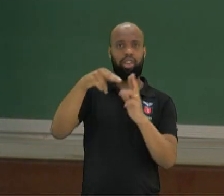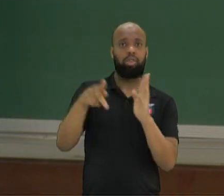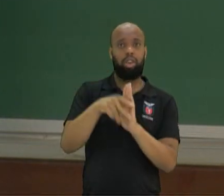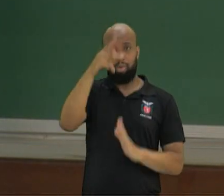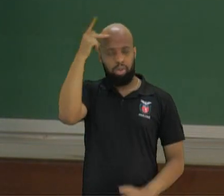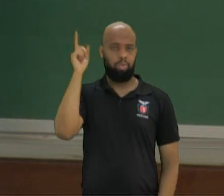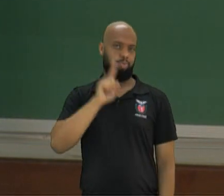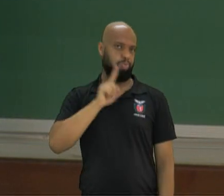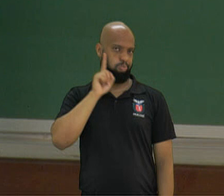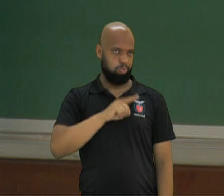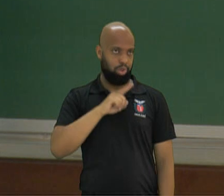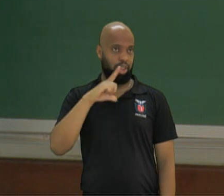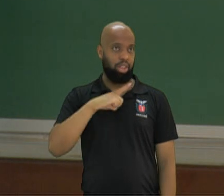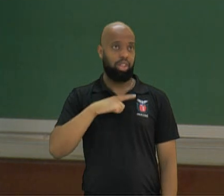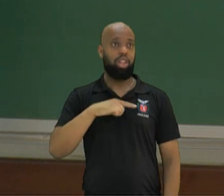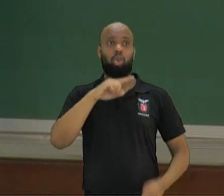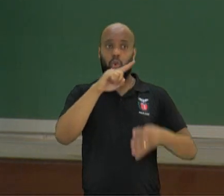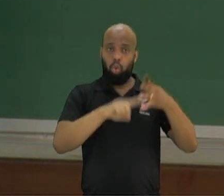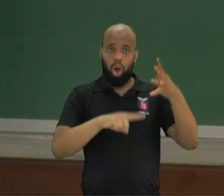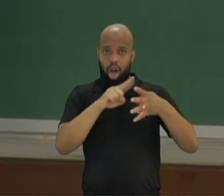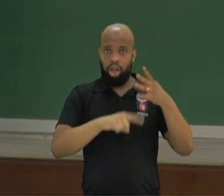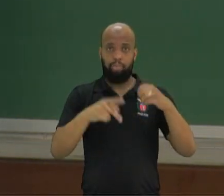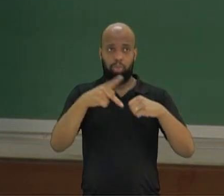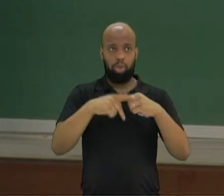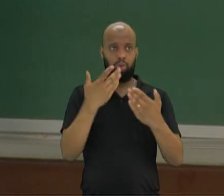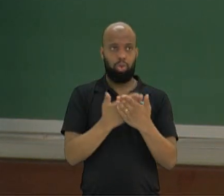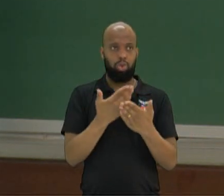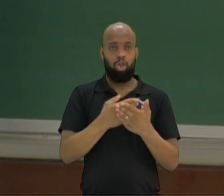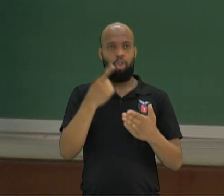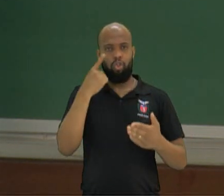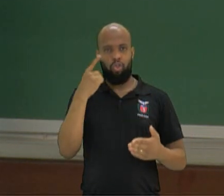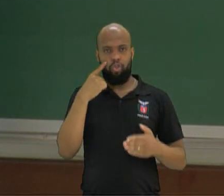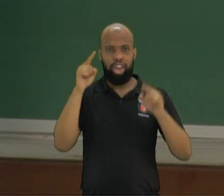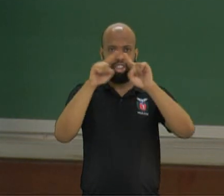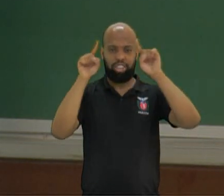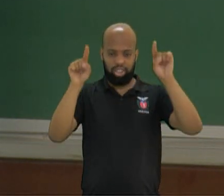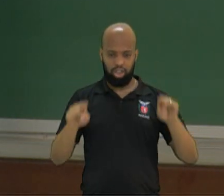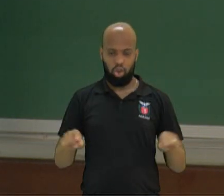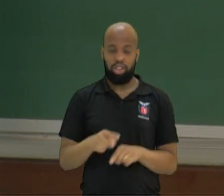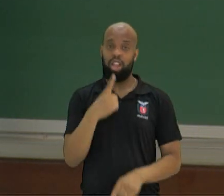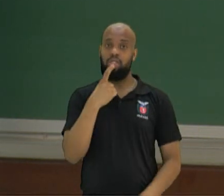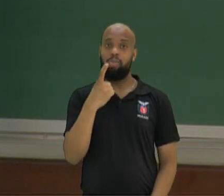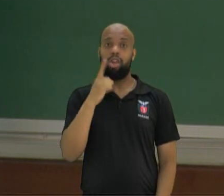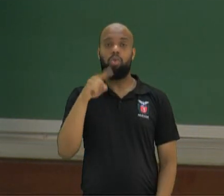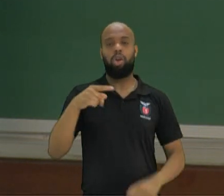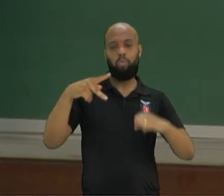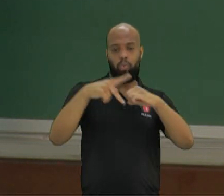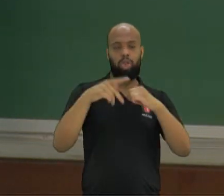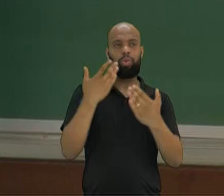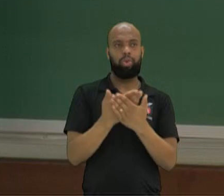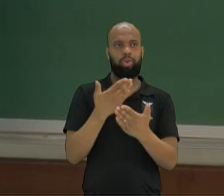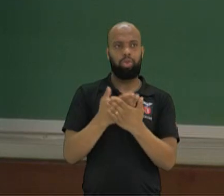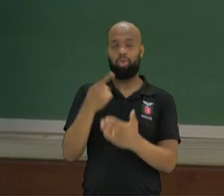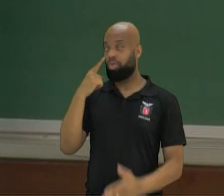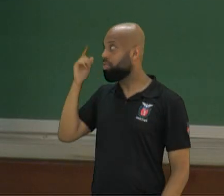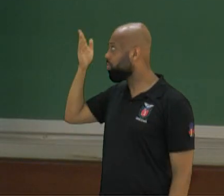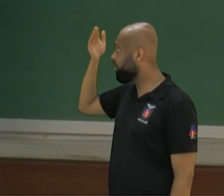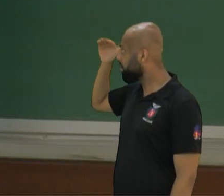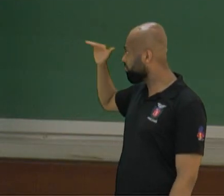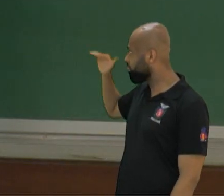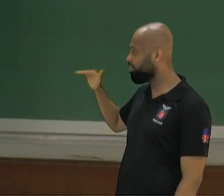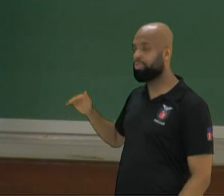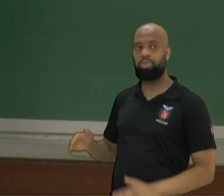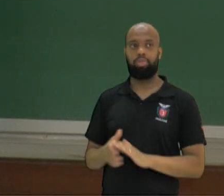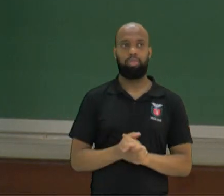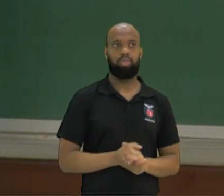gente, os 4 pronomes que nós estudamos são who, which, that and those. Who, which and that